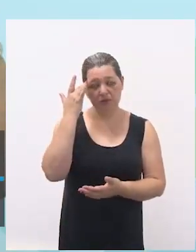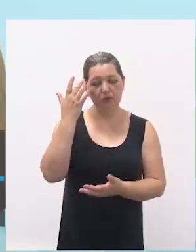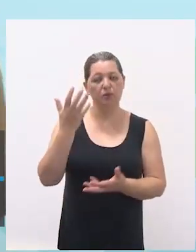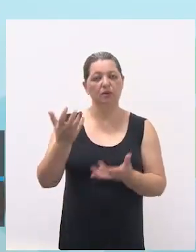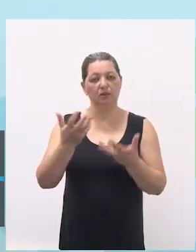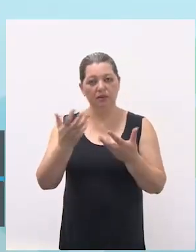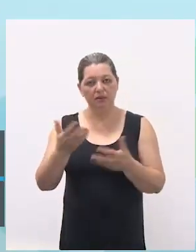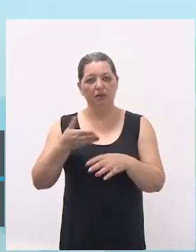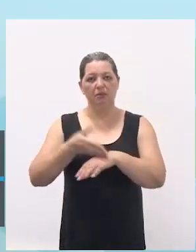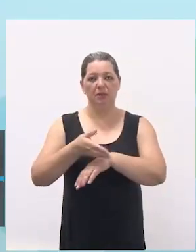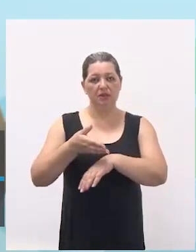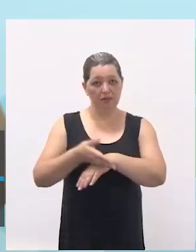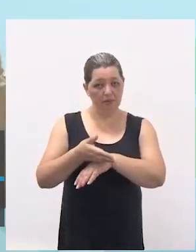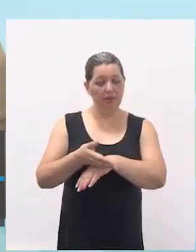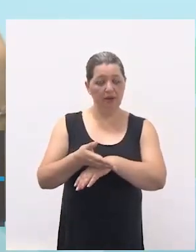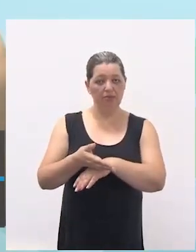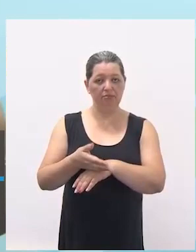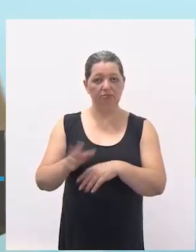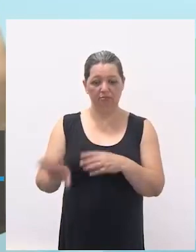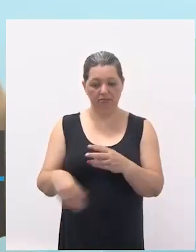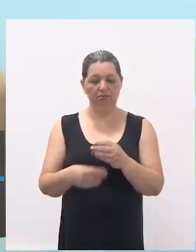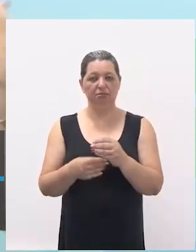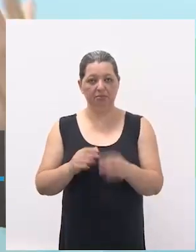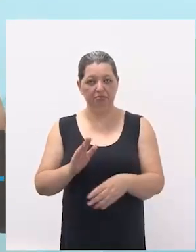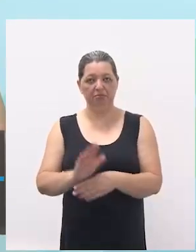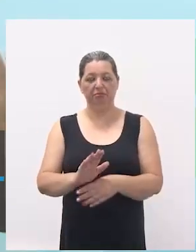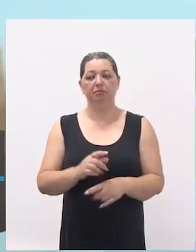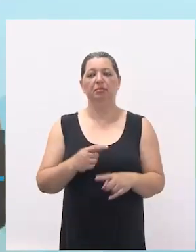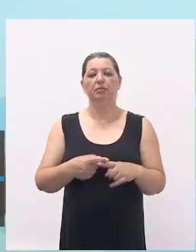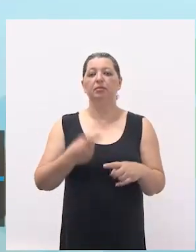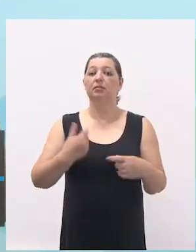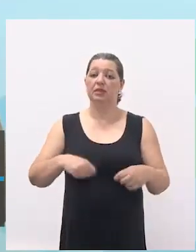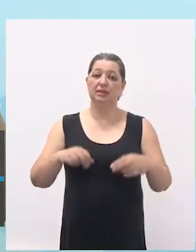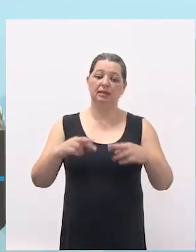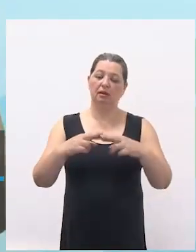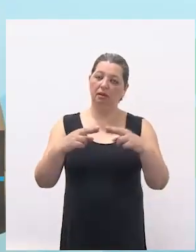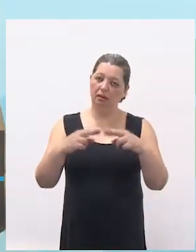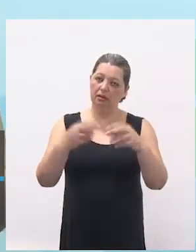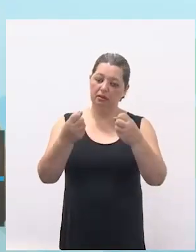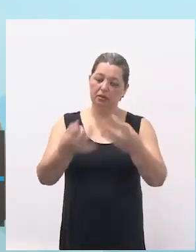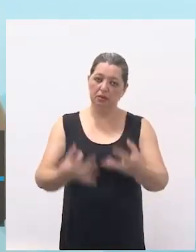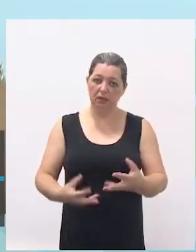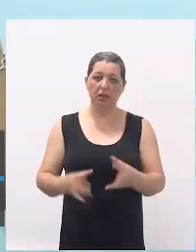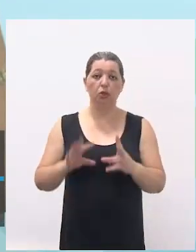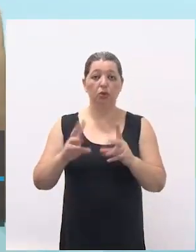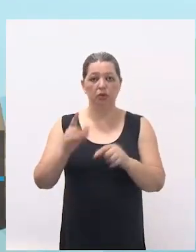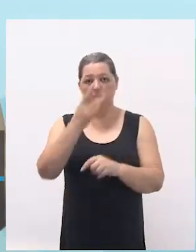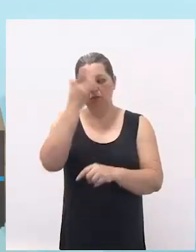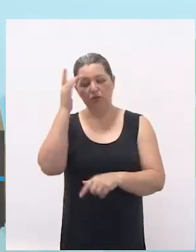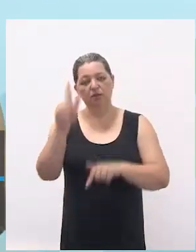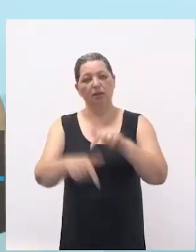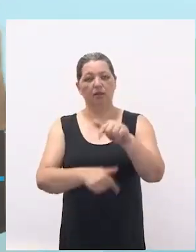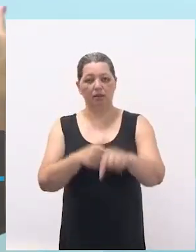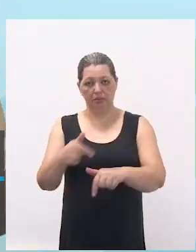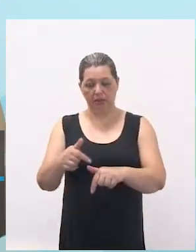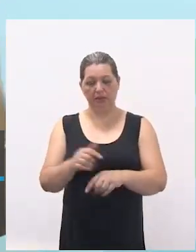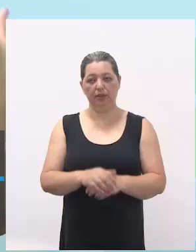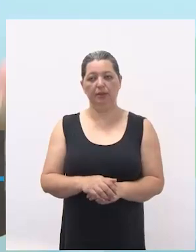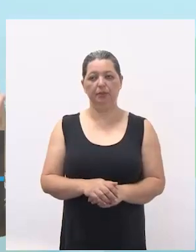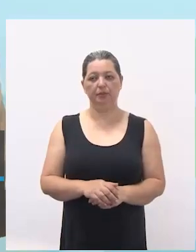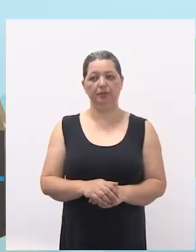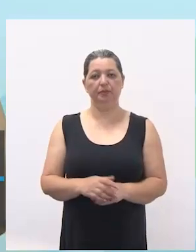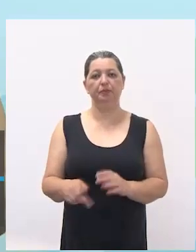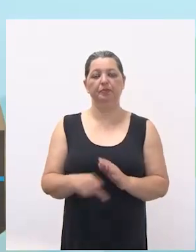aqui, contribuir, né? Porque a gente tem que trazer a questão da rede, os nossos servidores, as pessoas que têm um